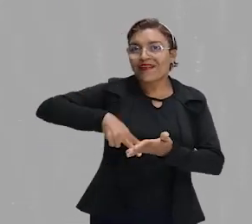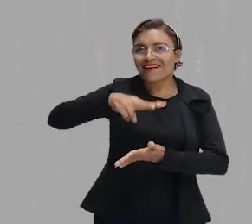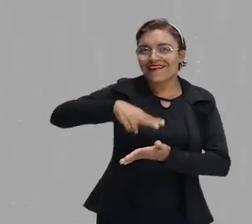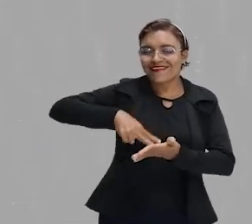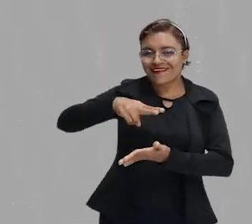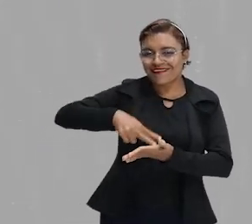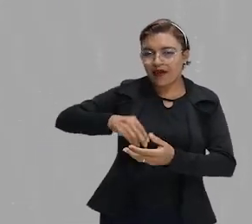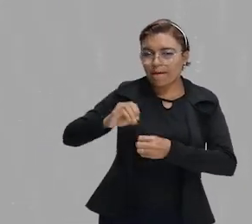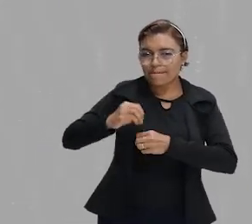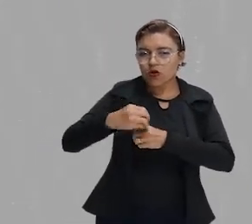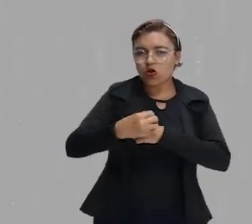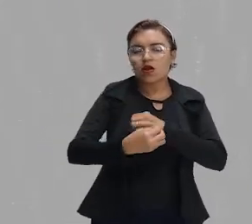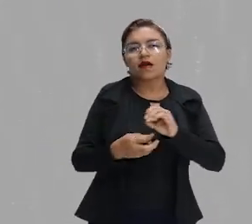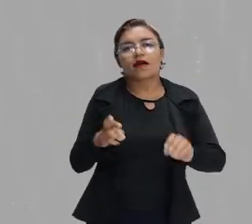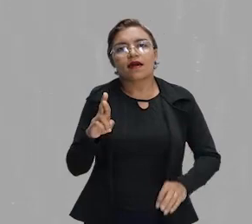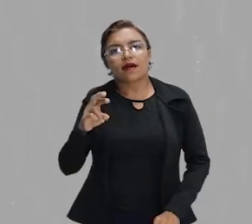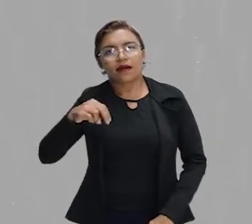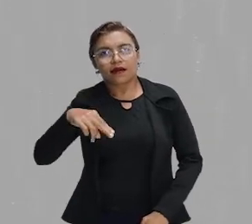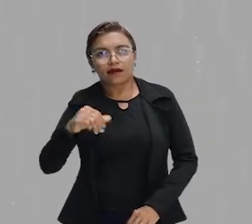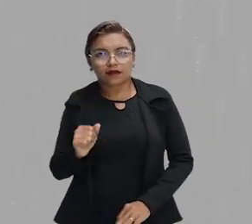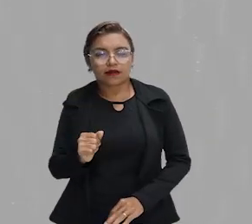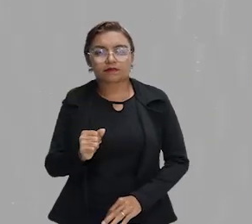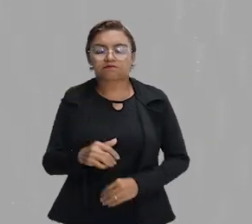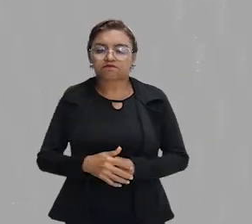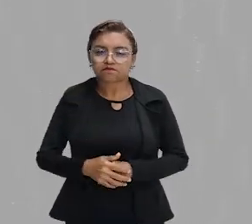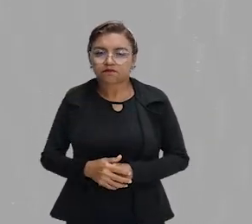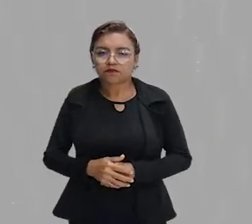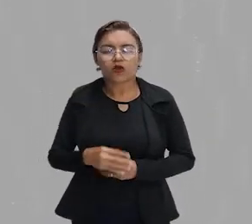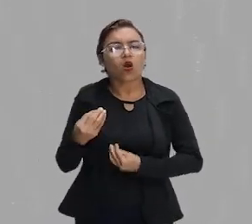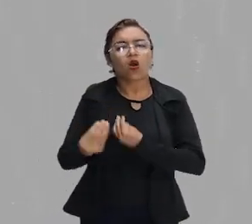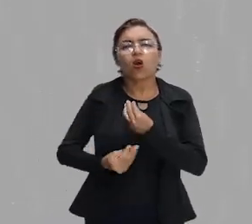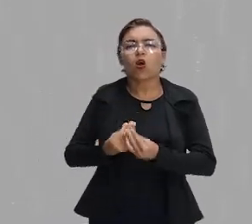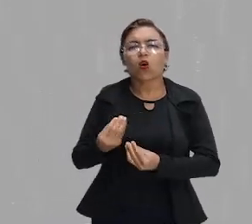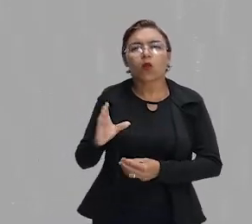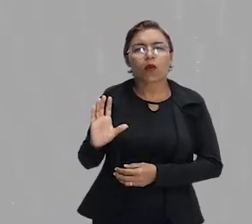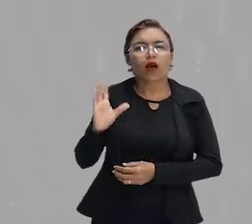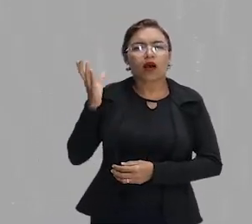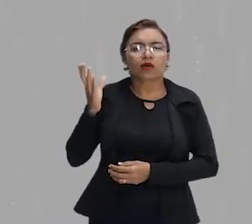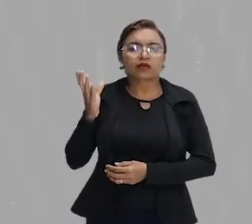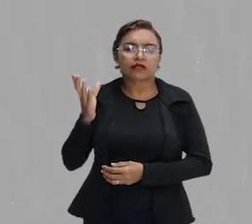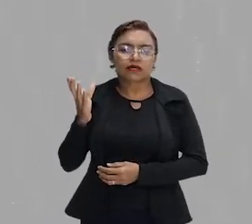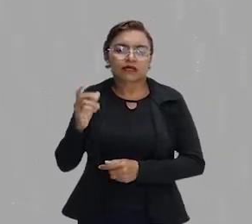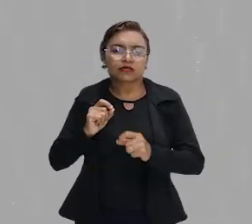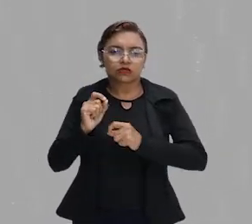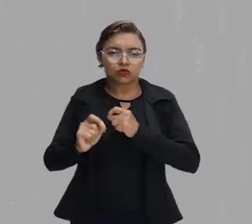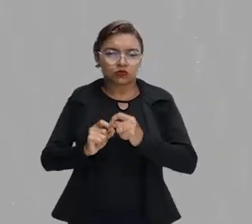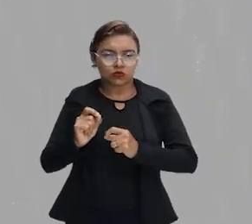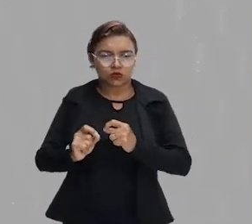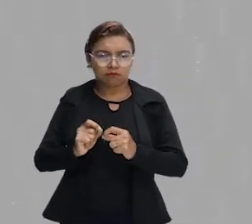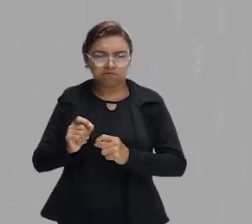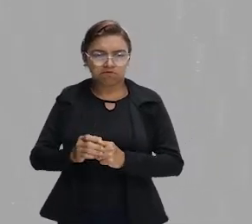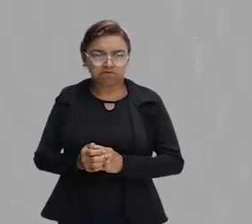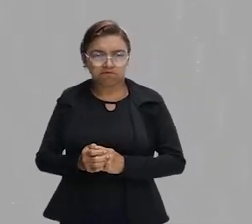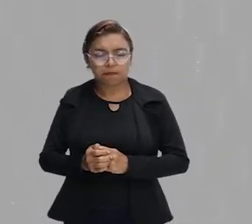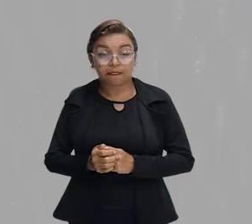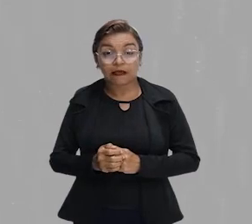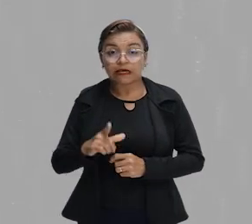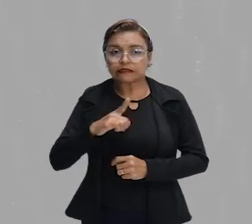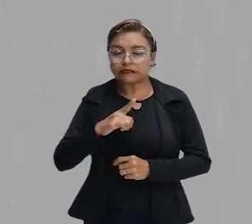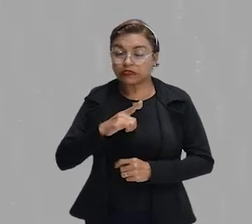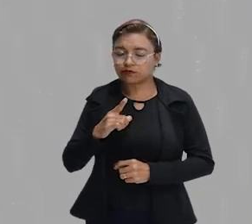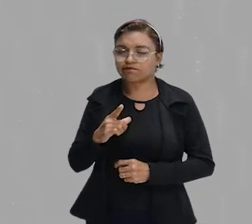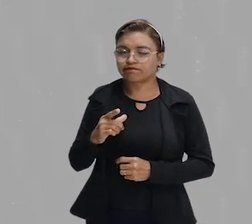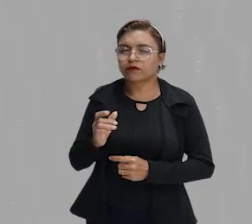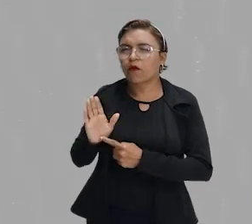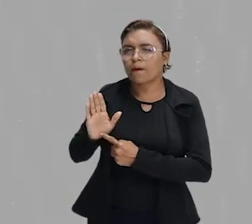RNA. Vamos lembrar como é que ocorre o processo de síntese proteica, né, de tradução. Nós sabemos, eu vou